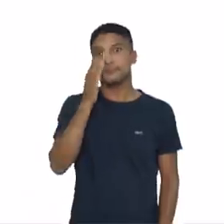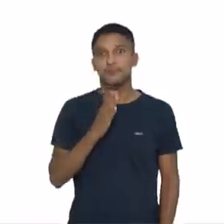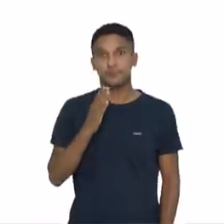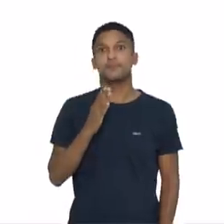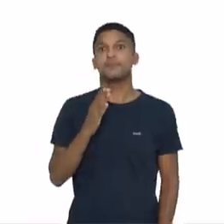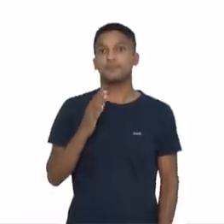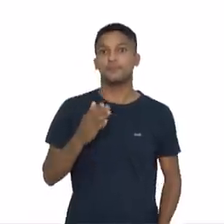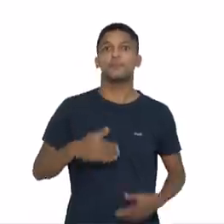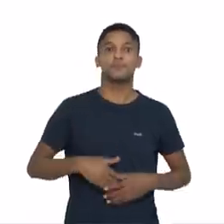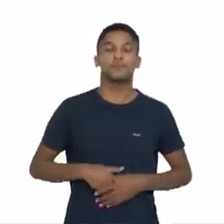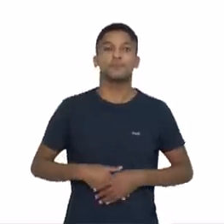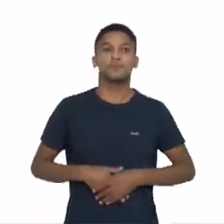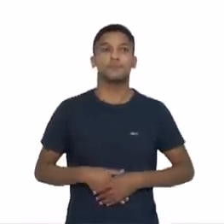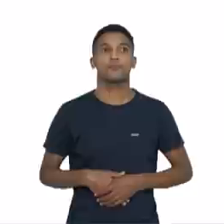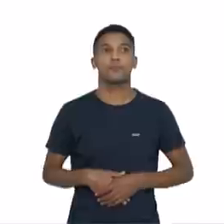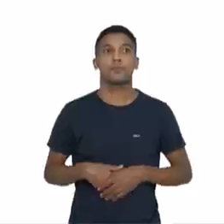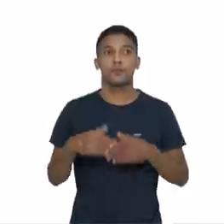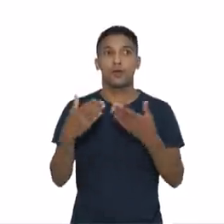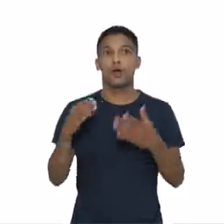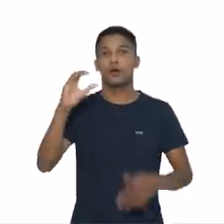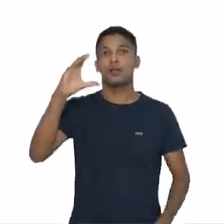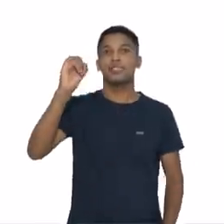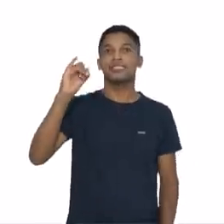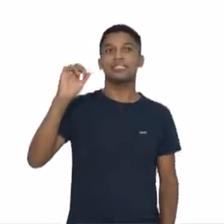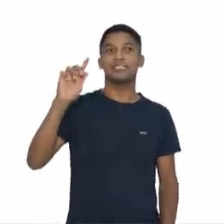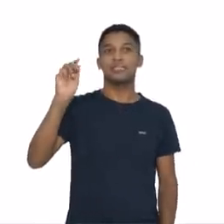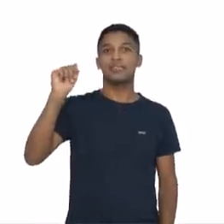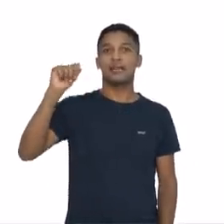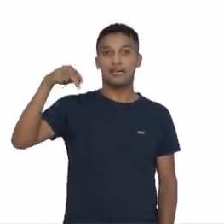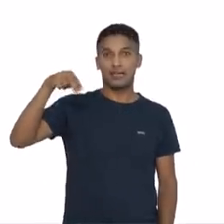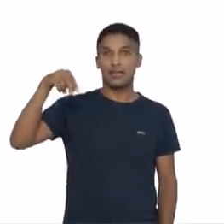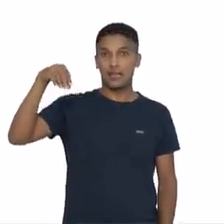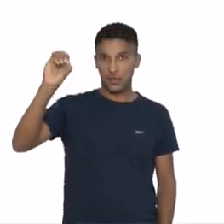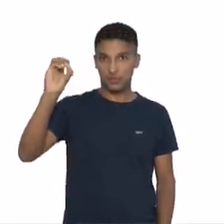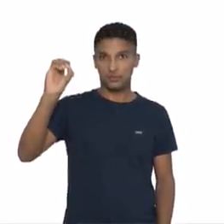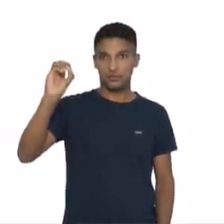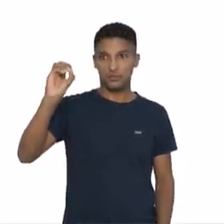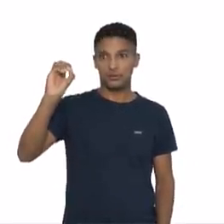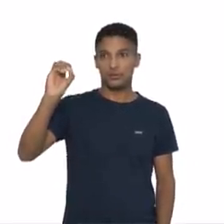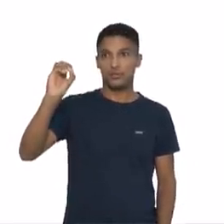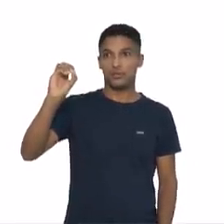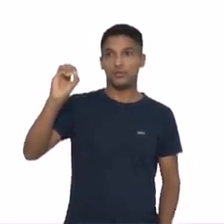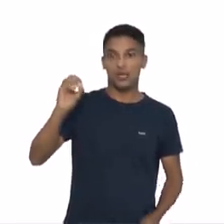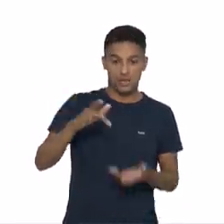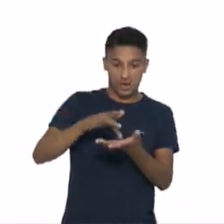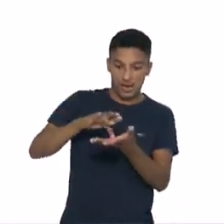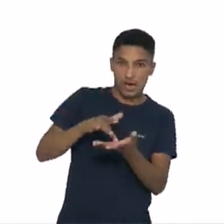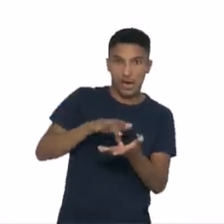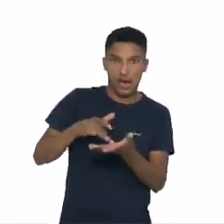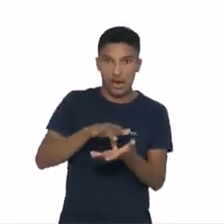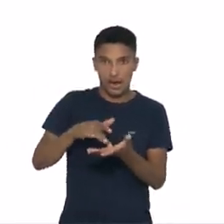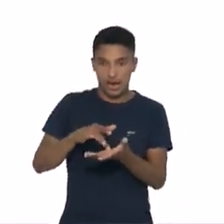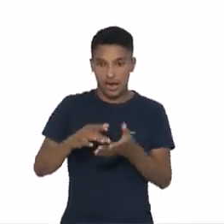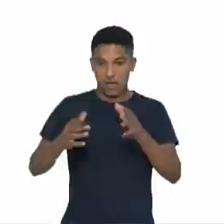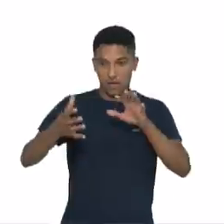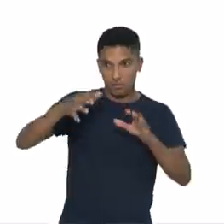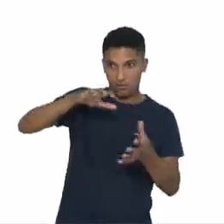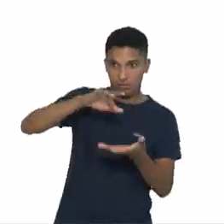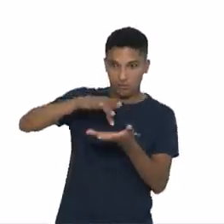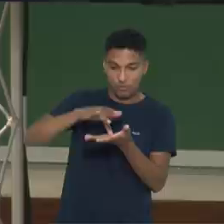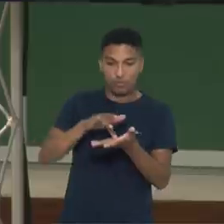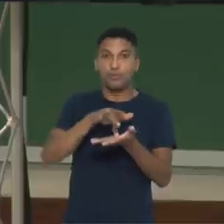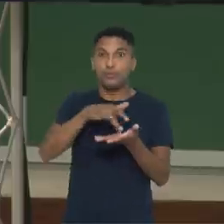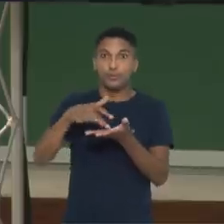Então, ó, ciganos, domadores de animais, ilusionistas, espetáculos com cavalos e outras atrações,